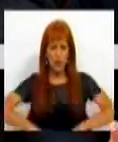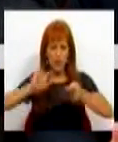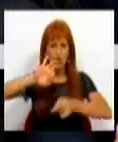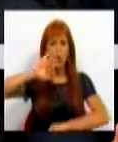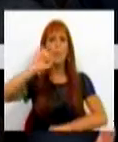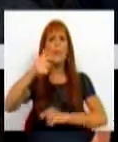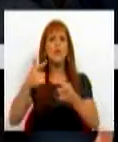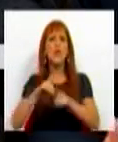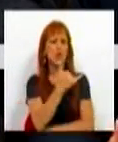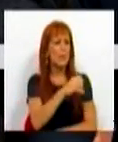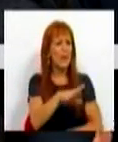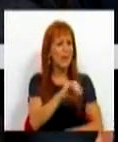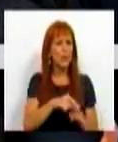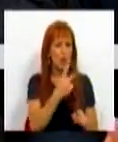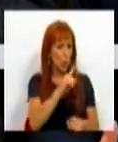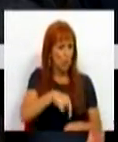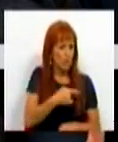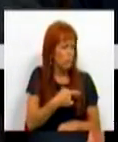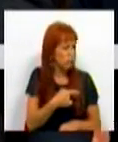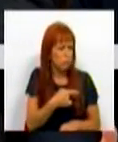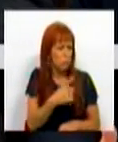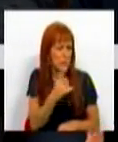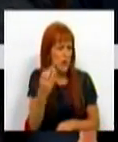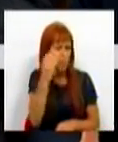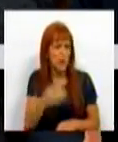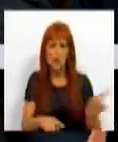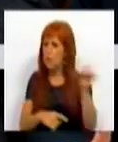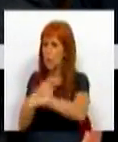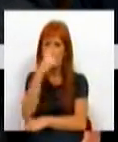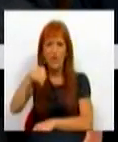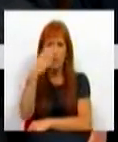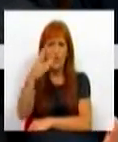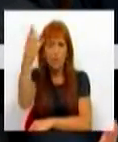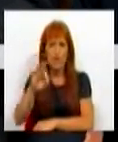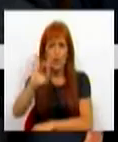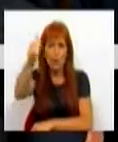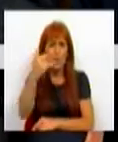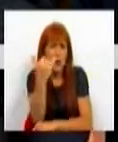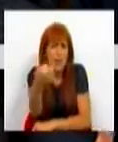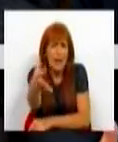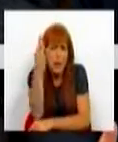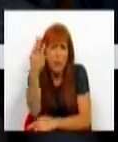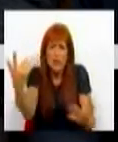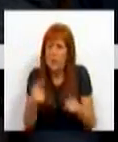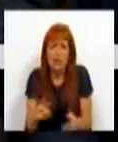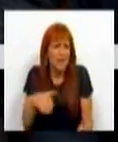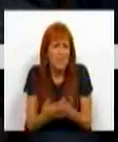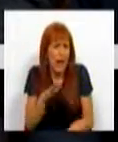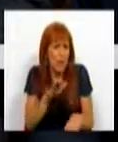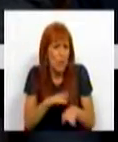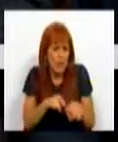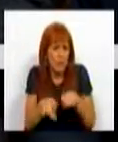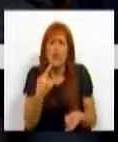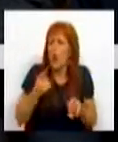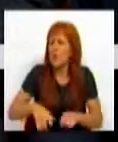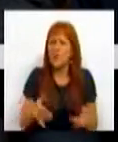que passou em 2010 de 1,6% para 1,3% do PIB em 2014. E, portanto, isto é um efeito da vossa política. Mais